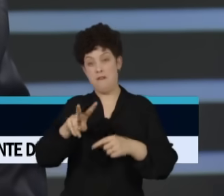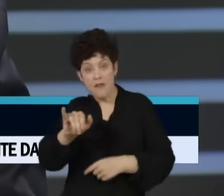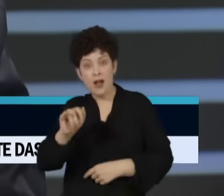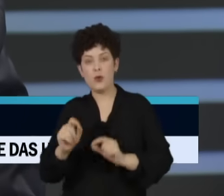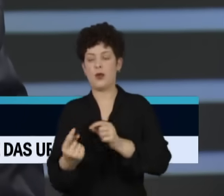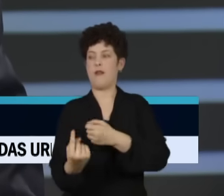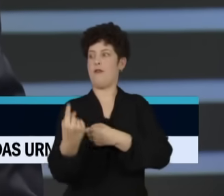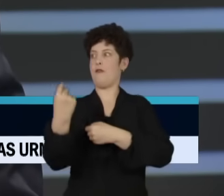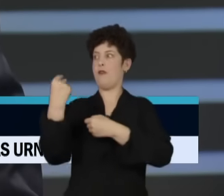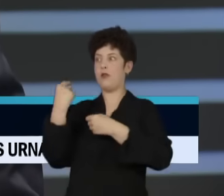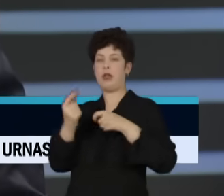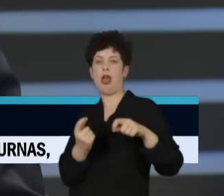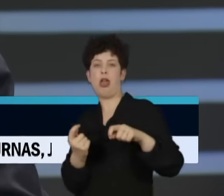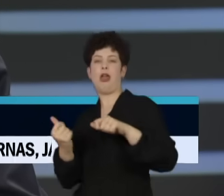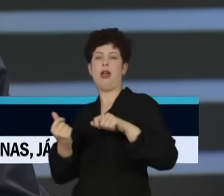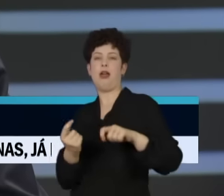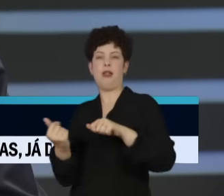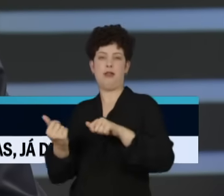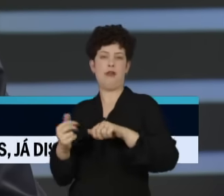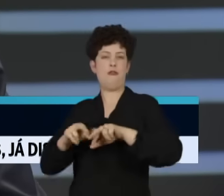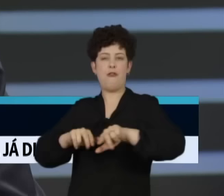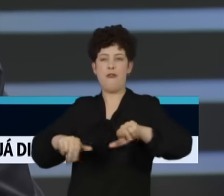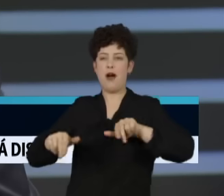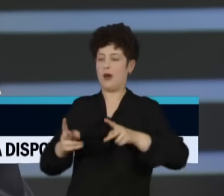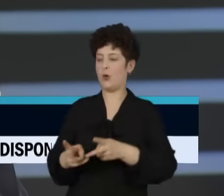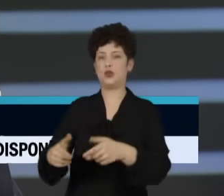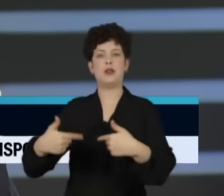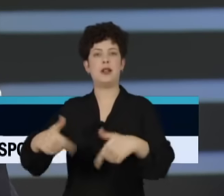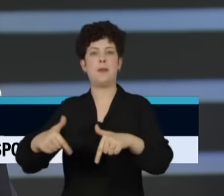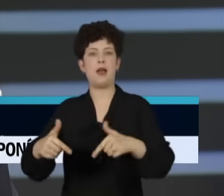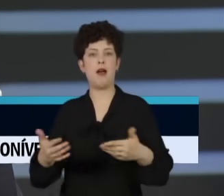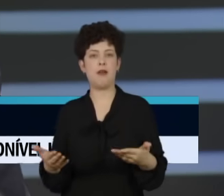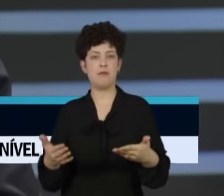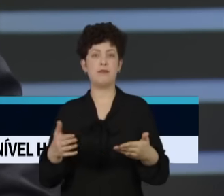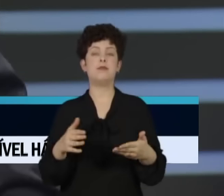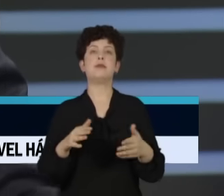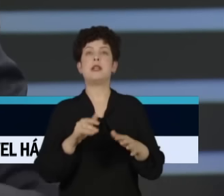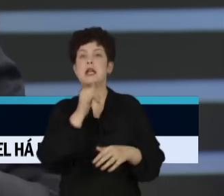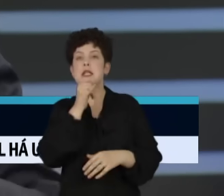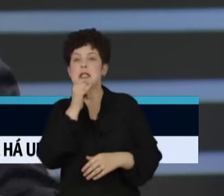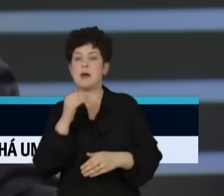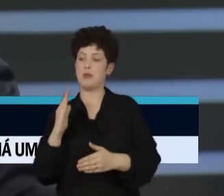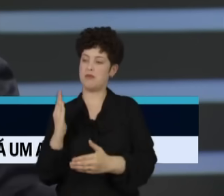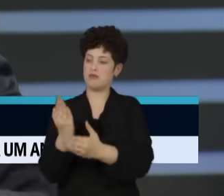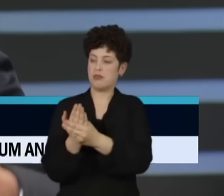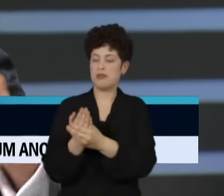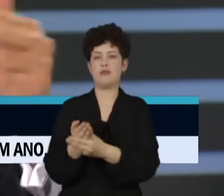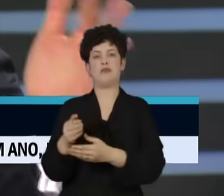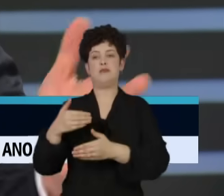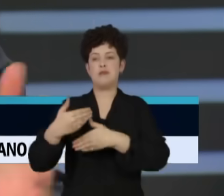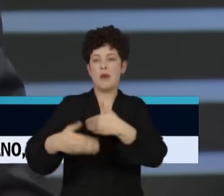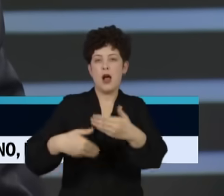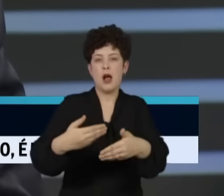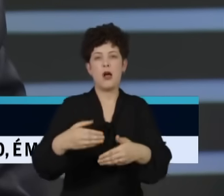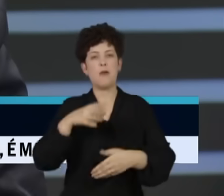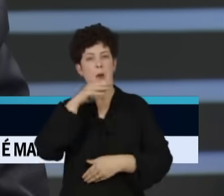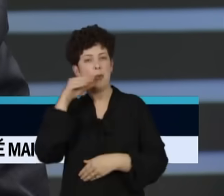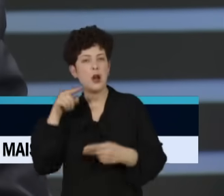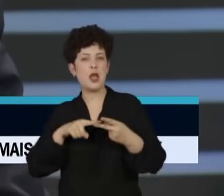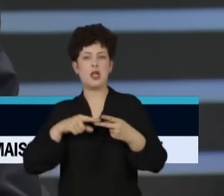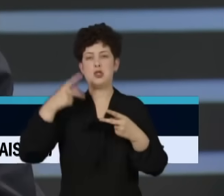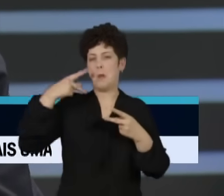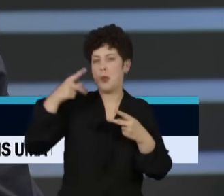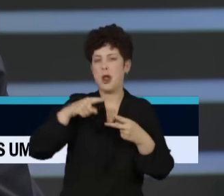Agora, o que nós temos são essas ações que já transitaram em julgado. Digamos que um político ou um funcionário público já